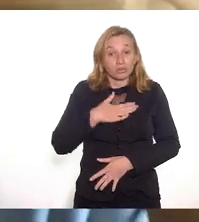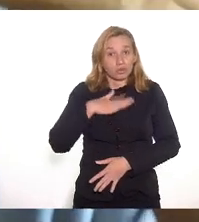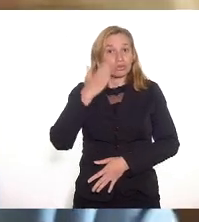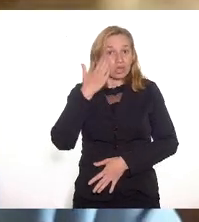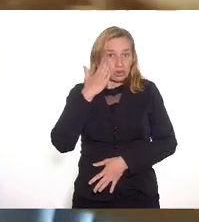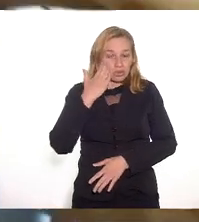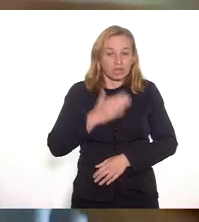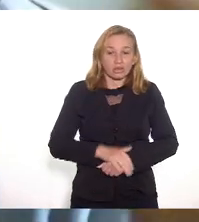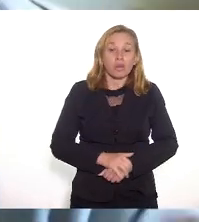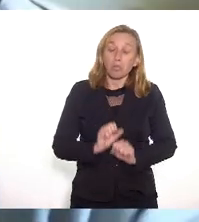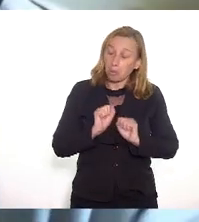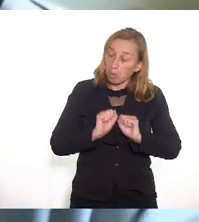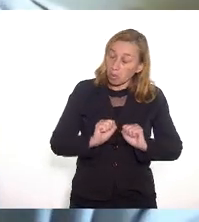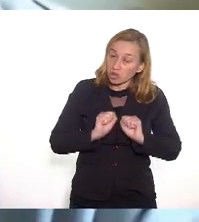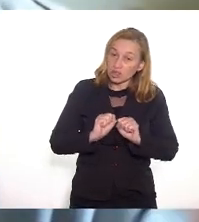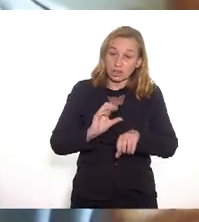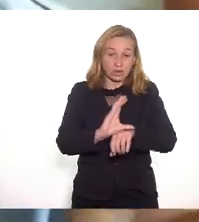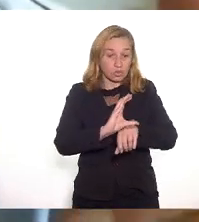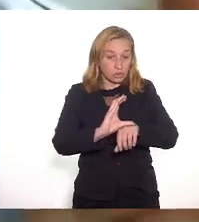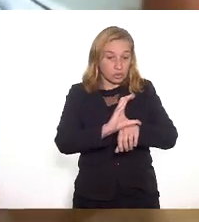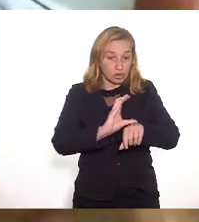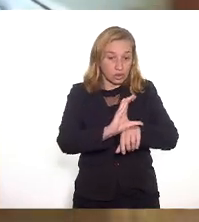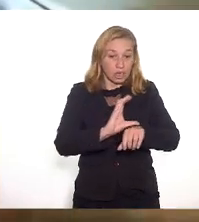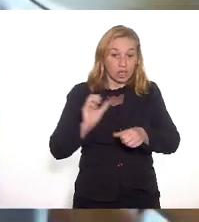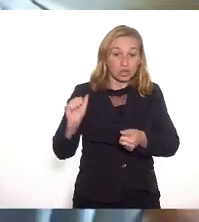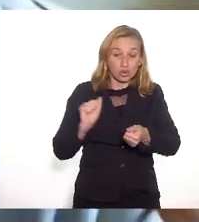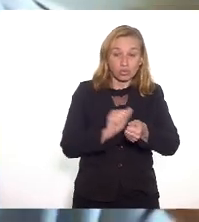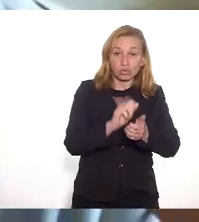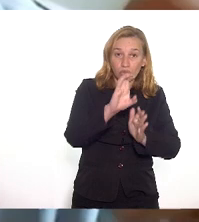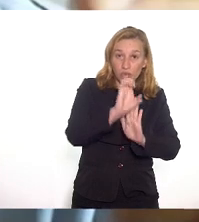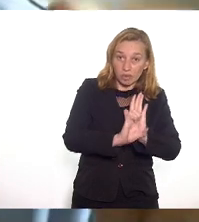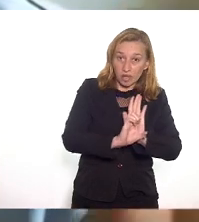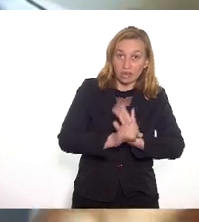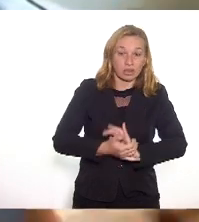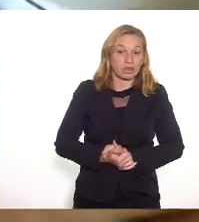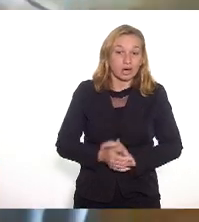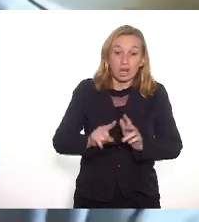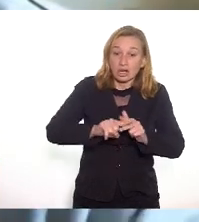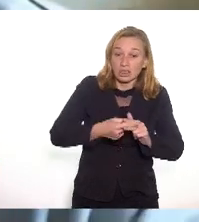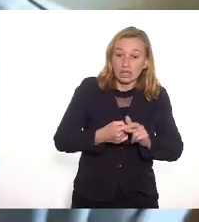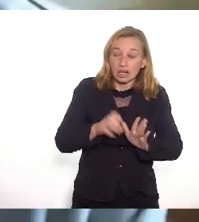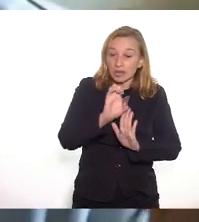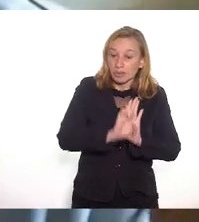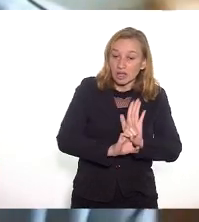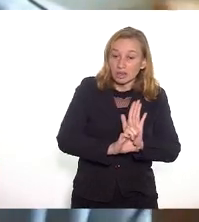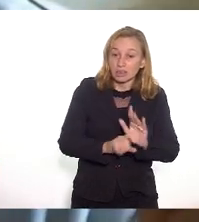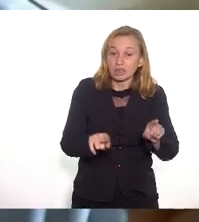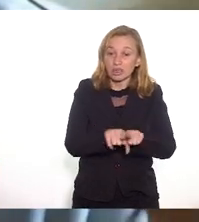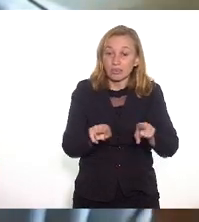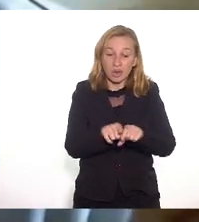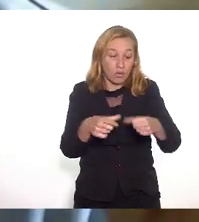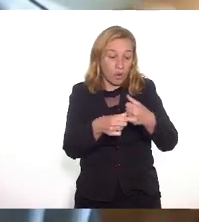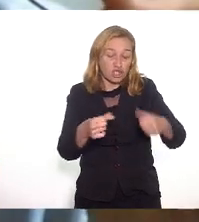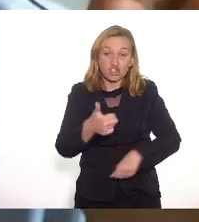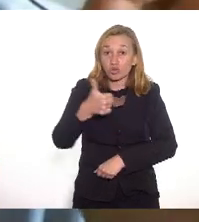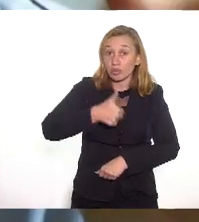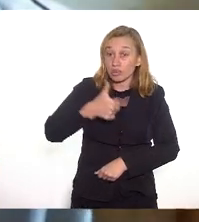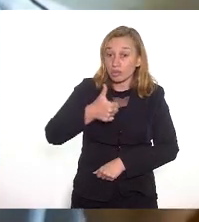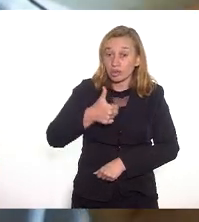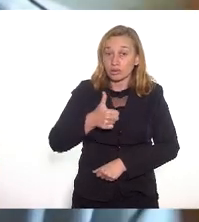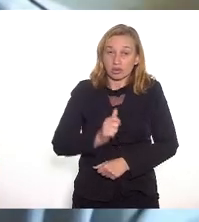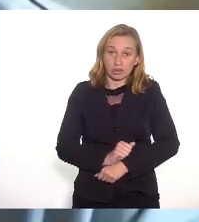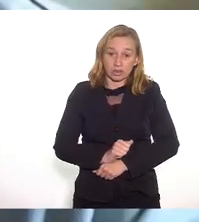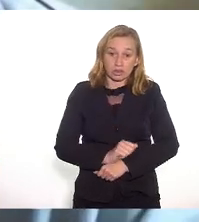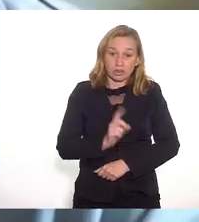entendimento, poderia ser constitucionalidade com emenda, alterando a emenda e o artigo 1º, não